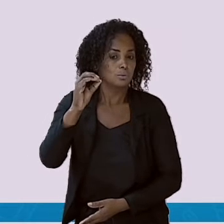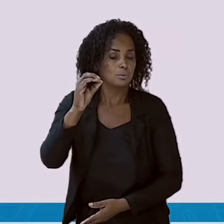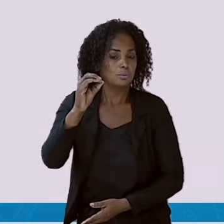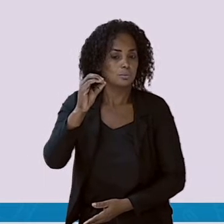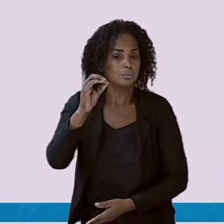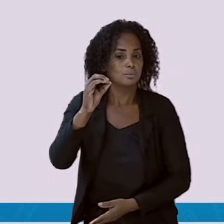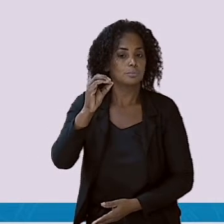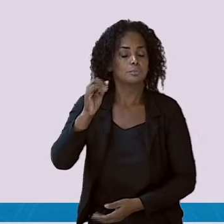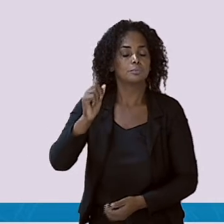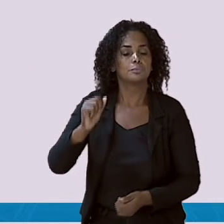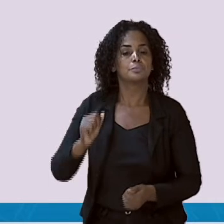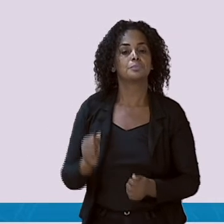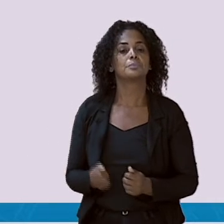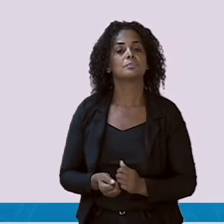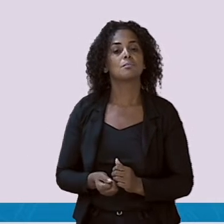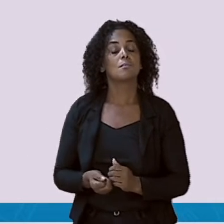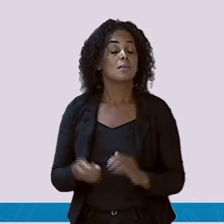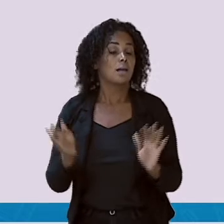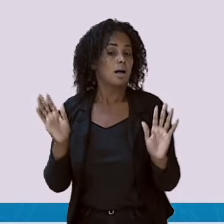6.740.